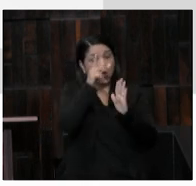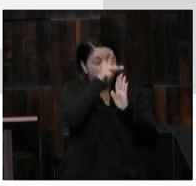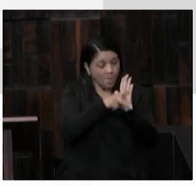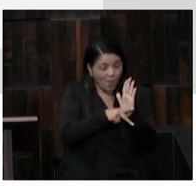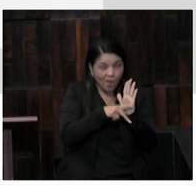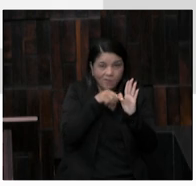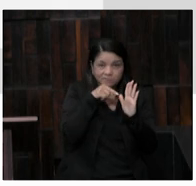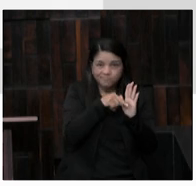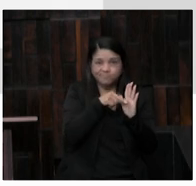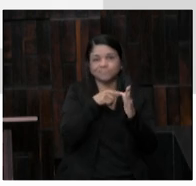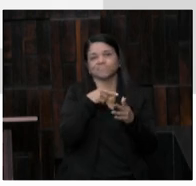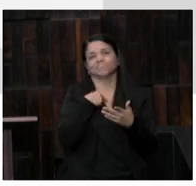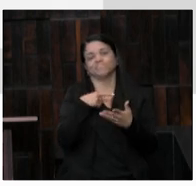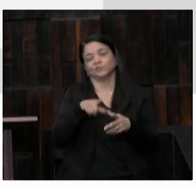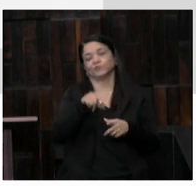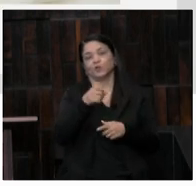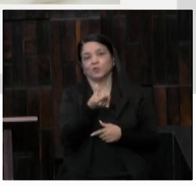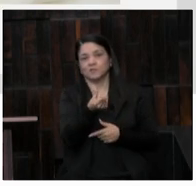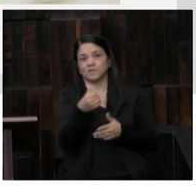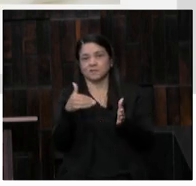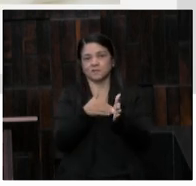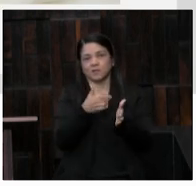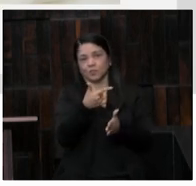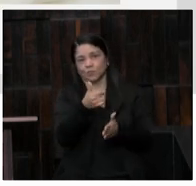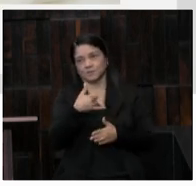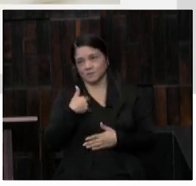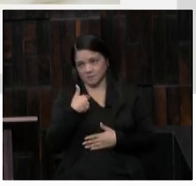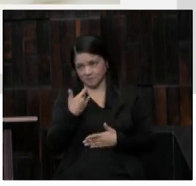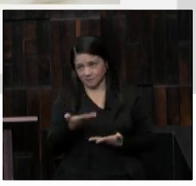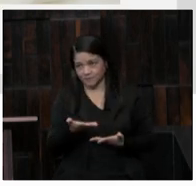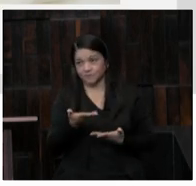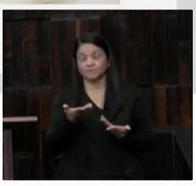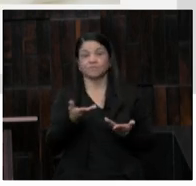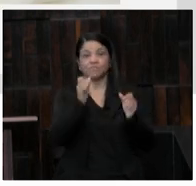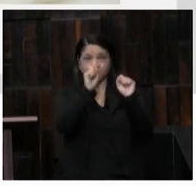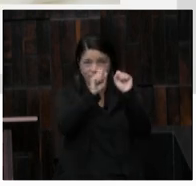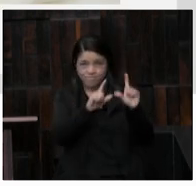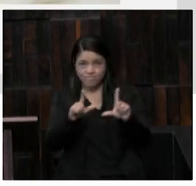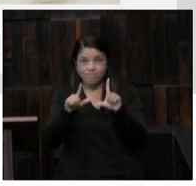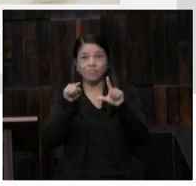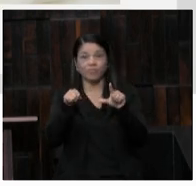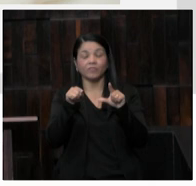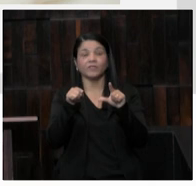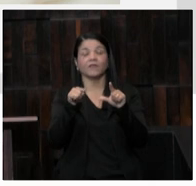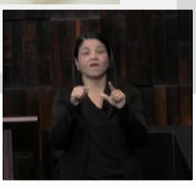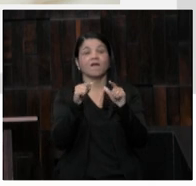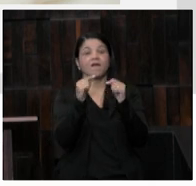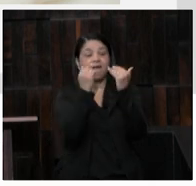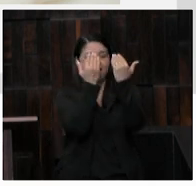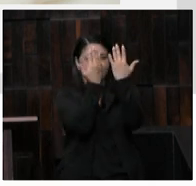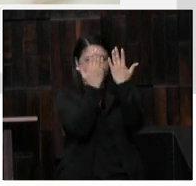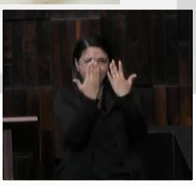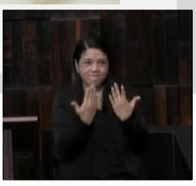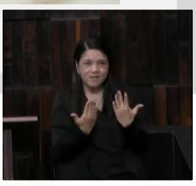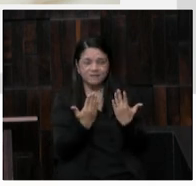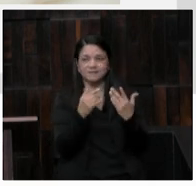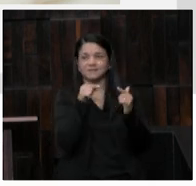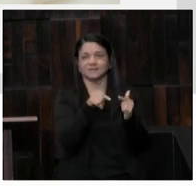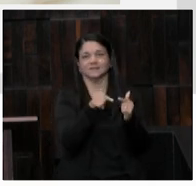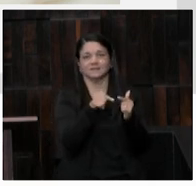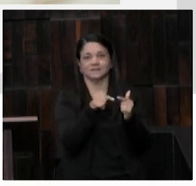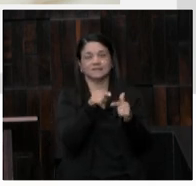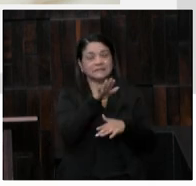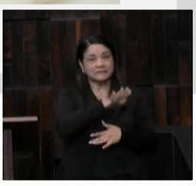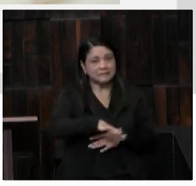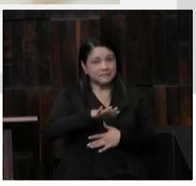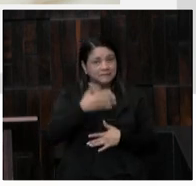gente escolheu esse recorte. Pode passar, por favor? Ali um pouco do que a gente vai utilizar de avaliação. Então, essas crianças, elas